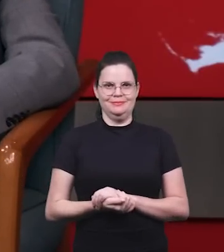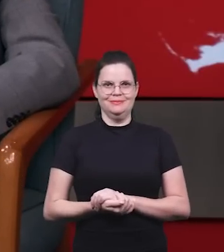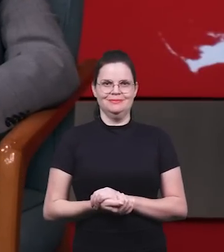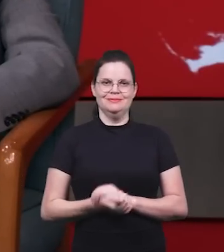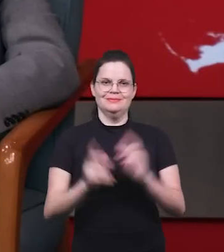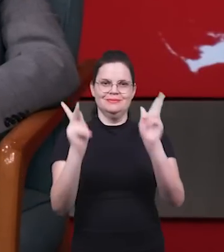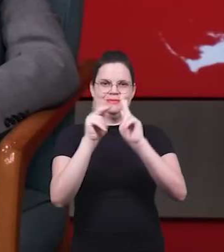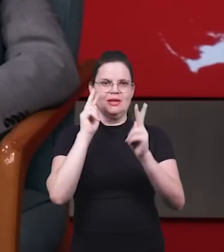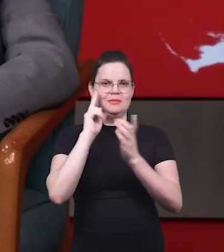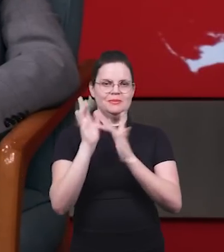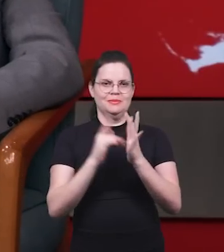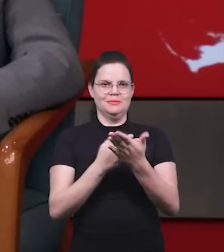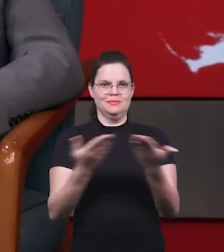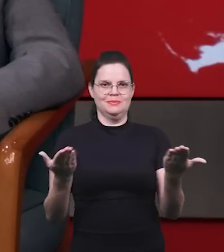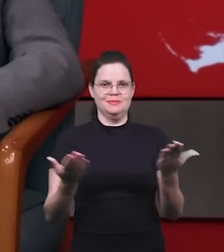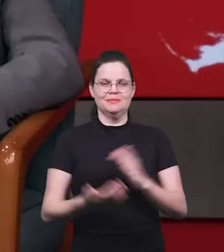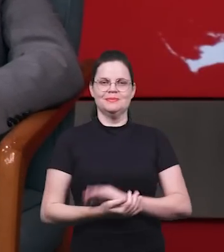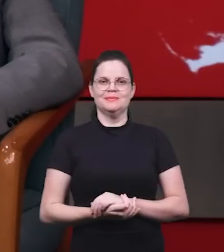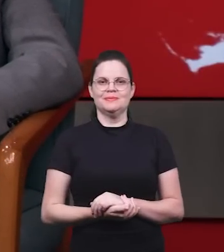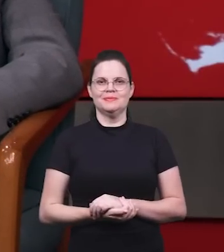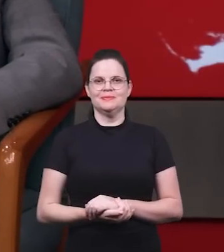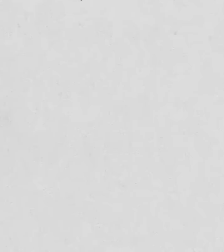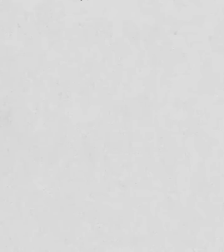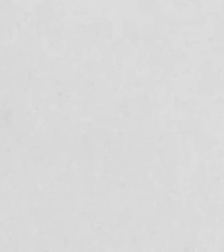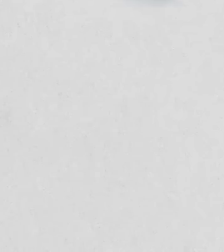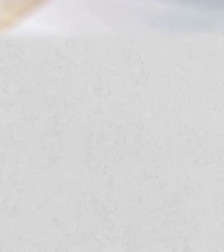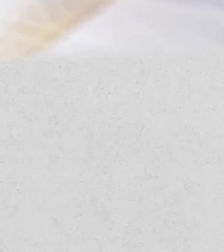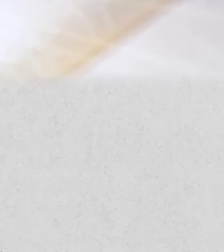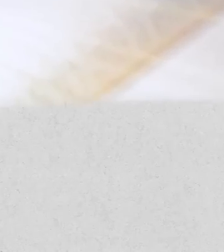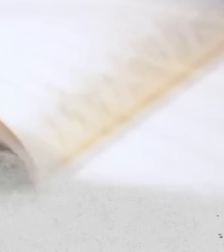meio gentil. A paz do Senhor a todos.